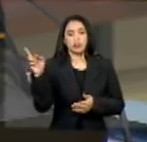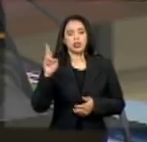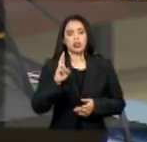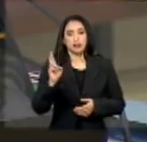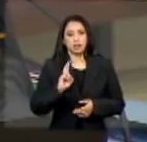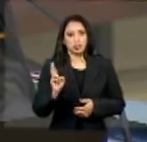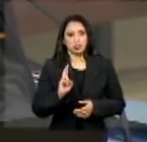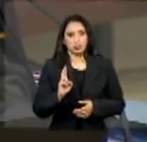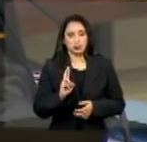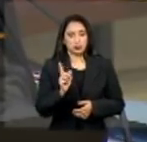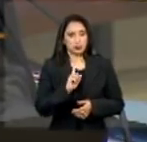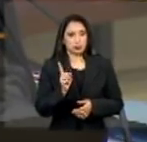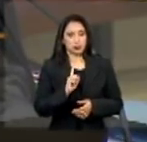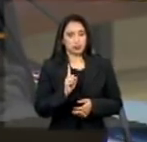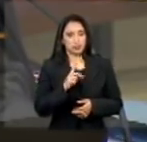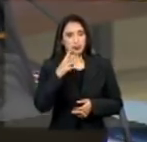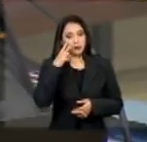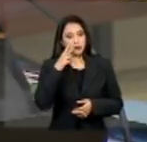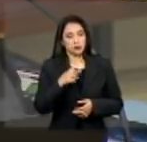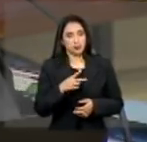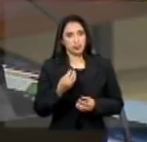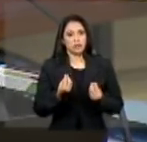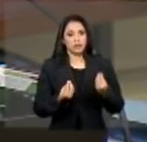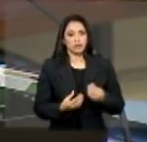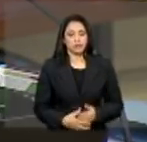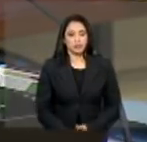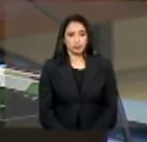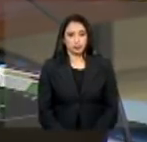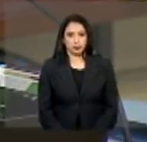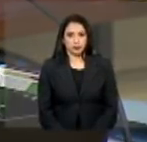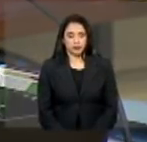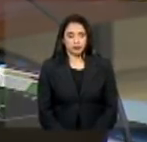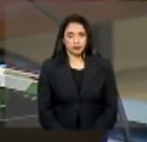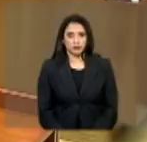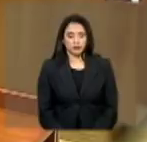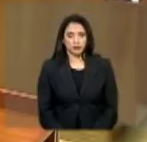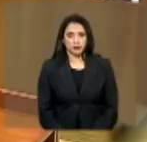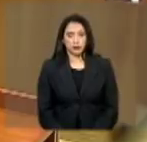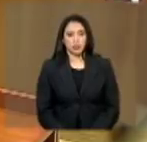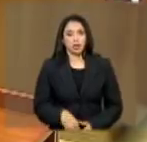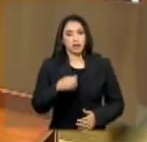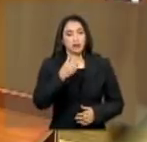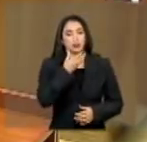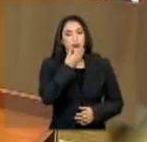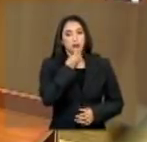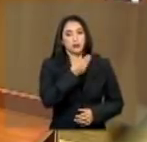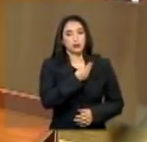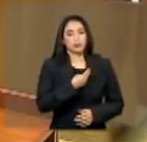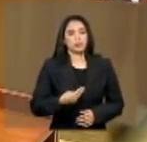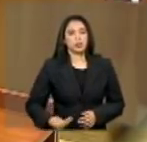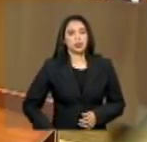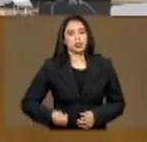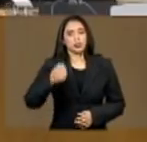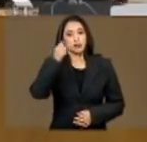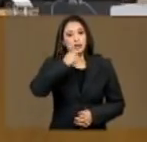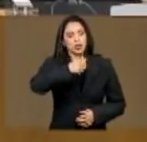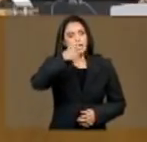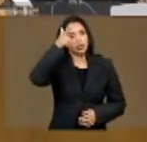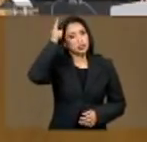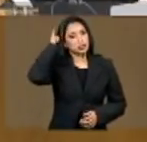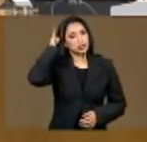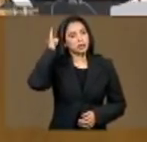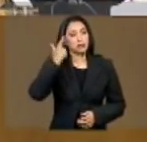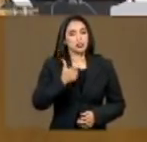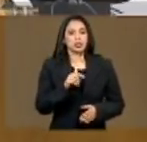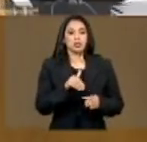quais não propôs a revisão o ministro alexandre de moraes embora não tivesse voto